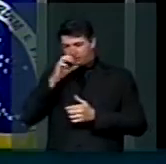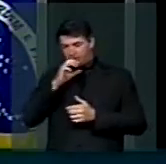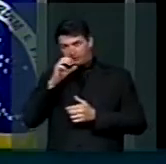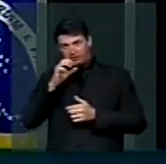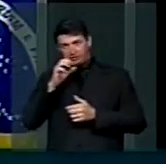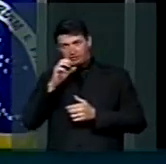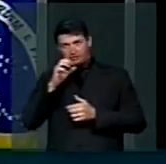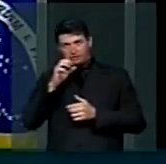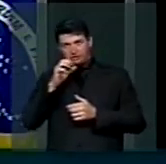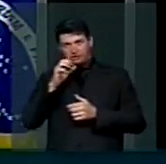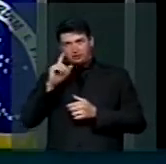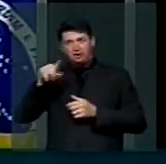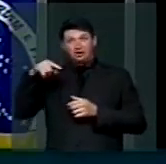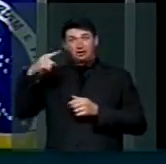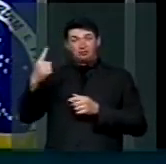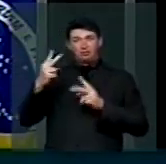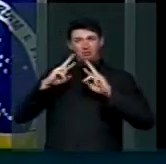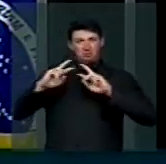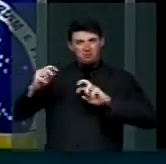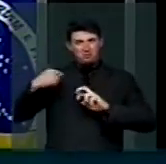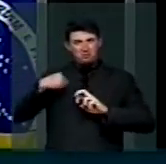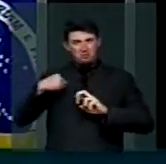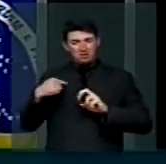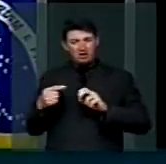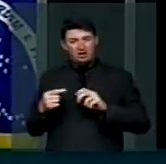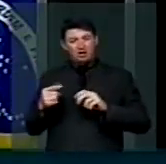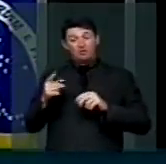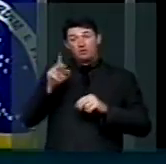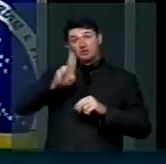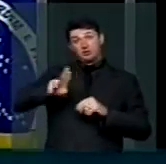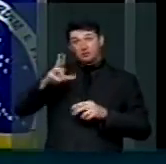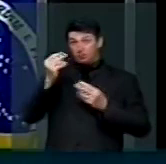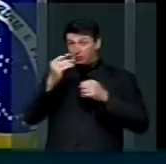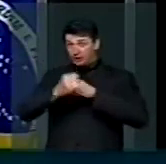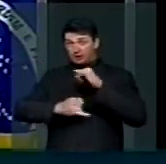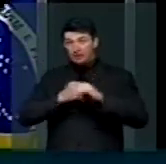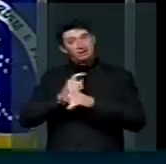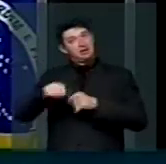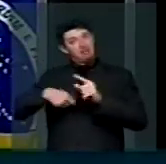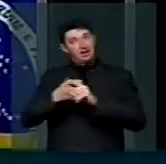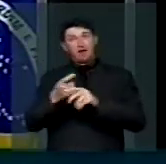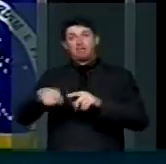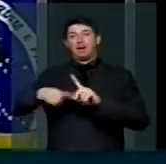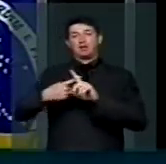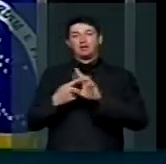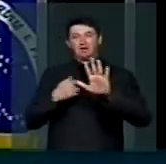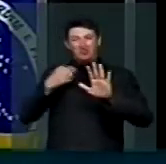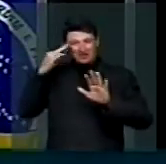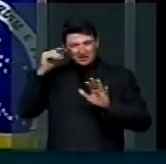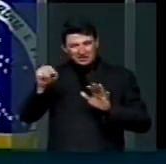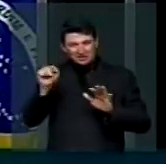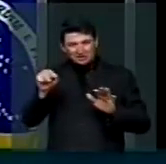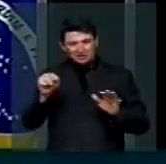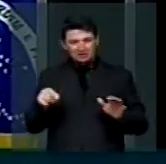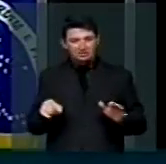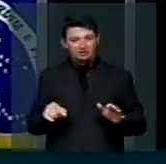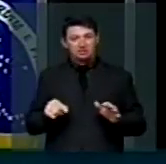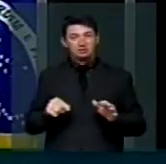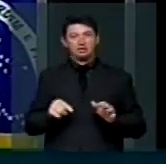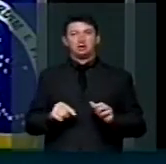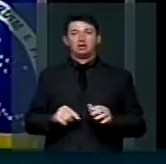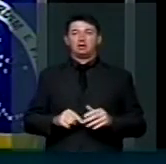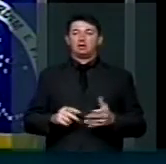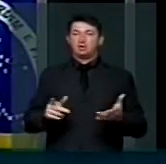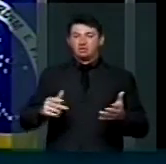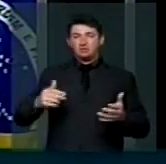velocidade, depois forem me cobrar, olha, se você usar muito a internet, você vai pagar mais. Se eu entendi que é isso é um